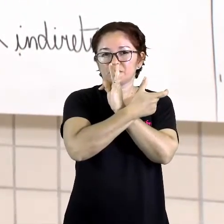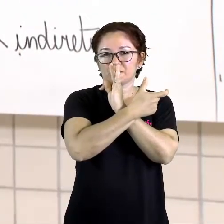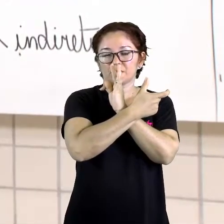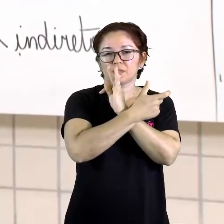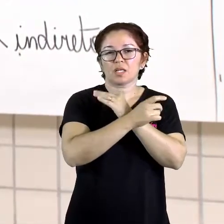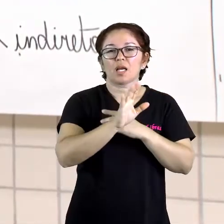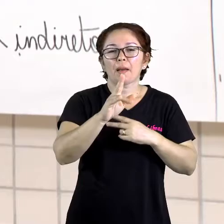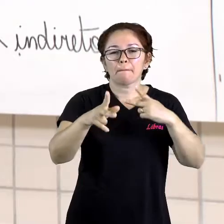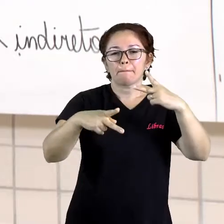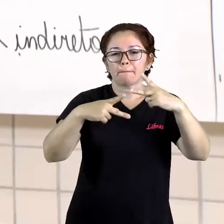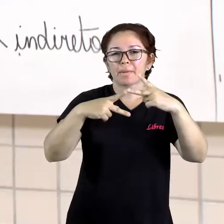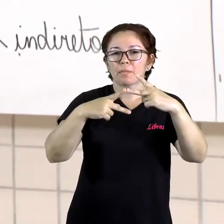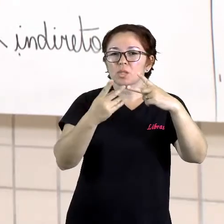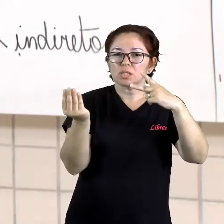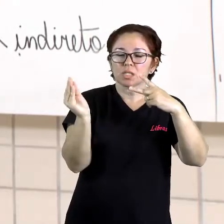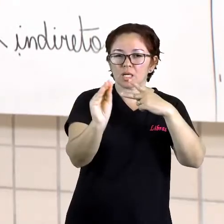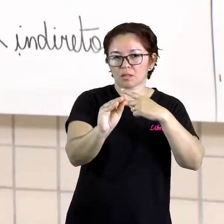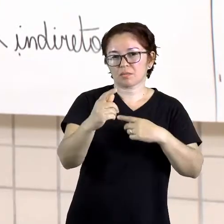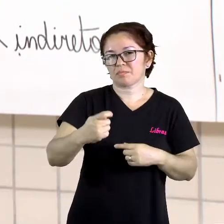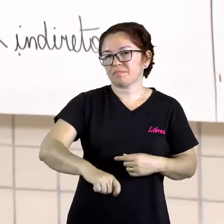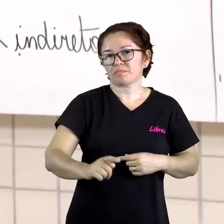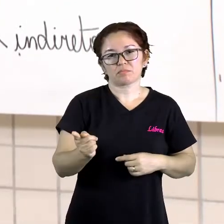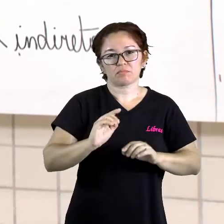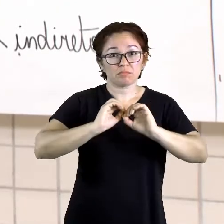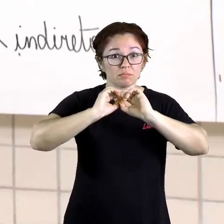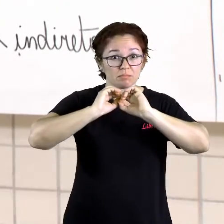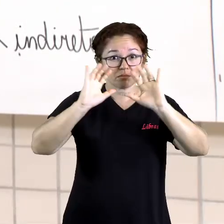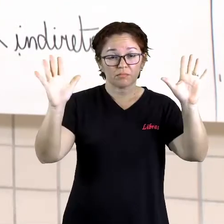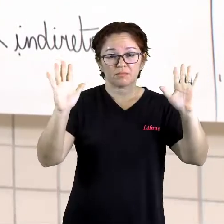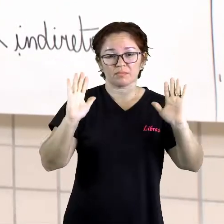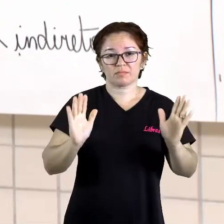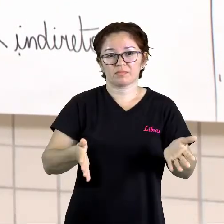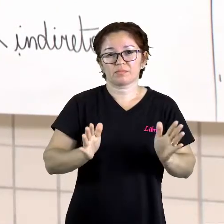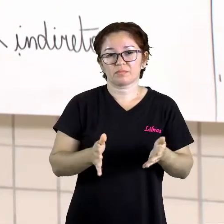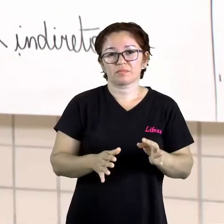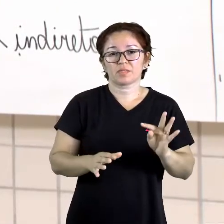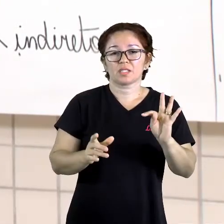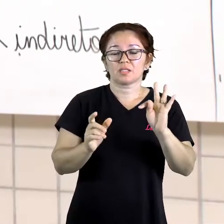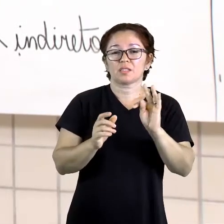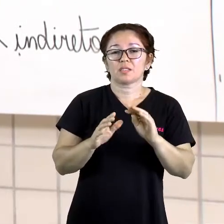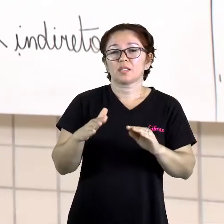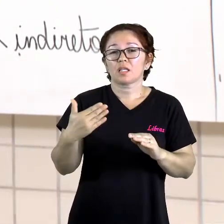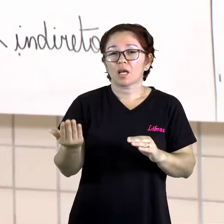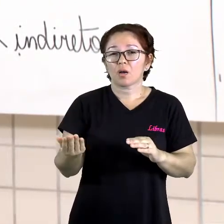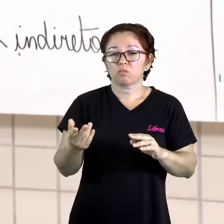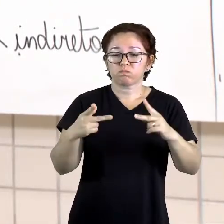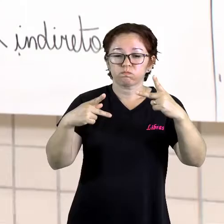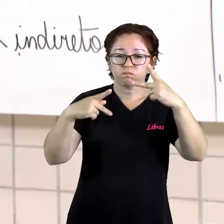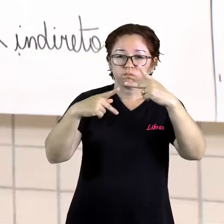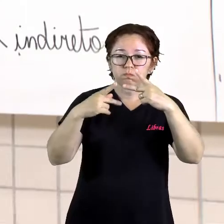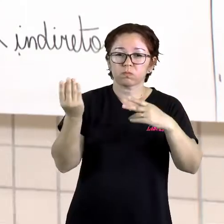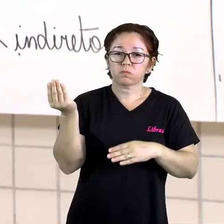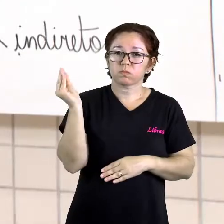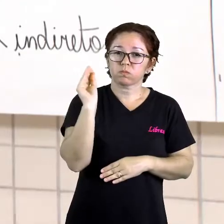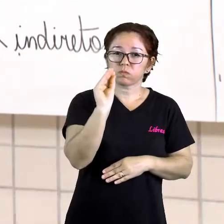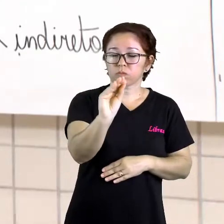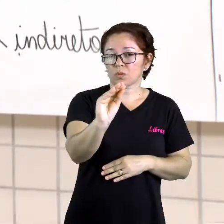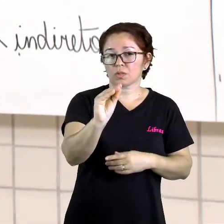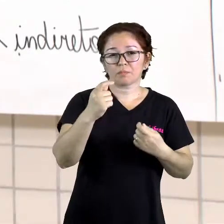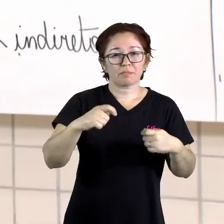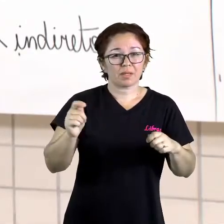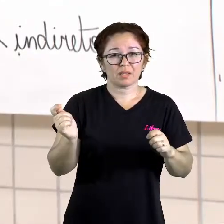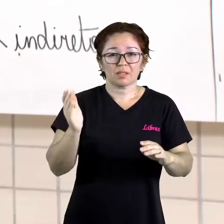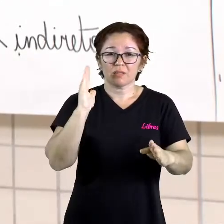meu é um pronome pensamento substantivo. Foi o complemento verbal, ele foi